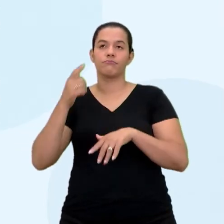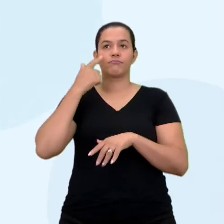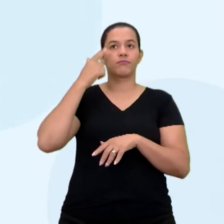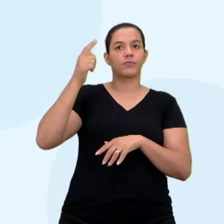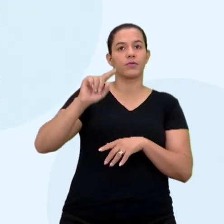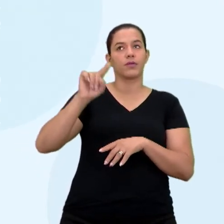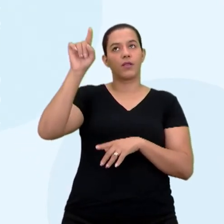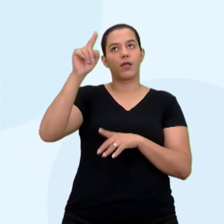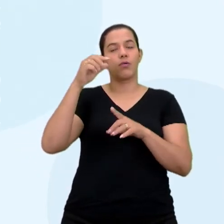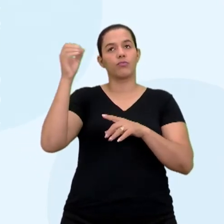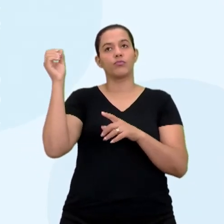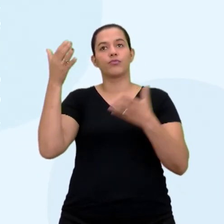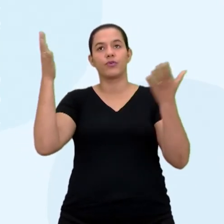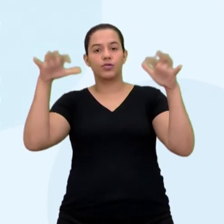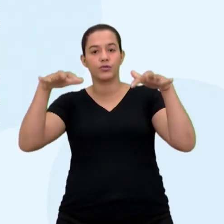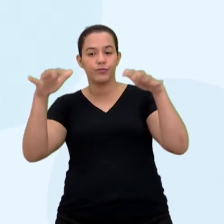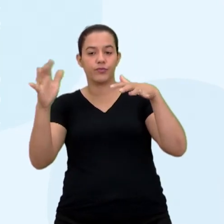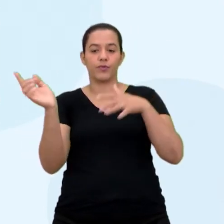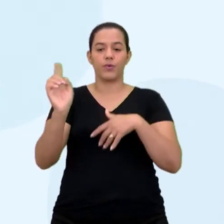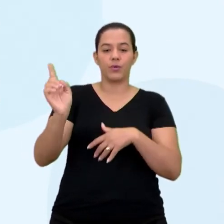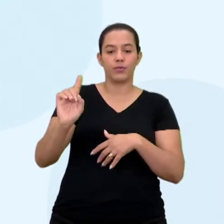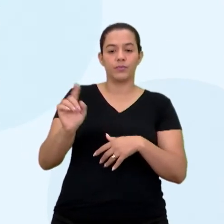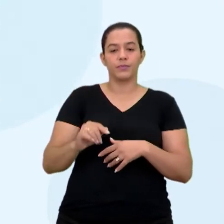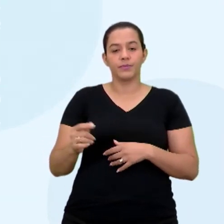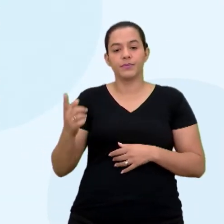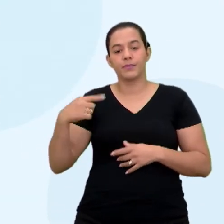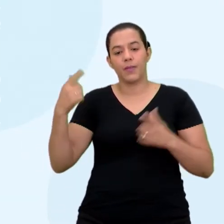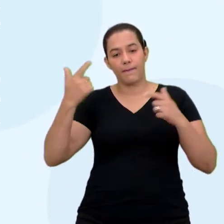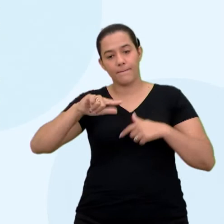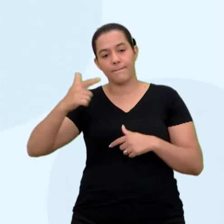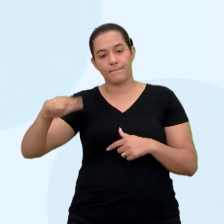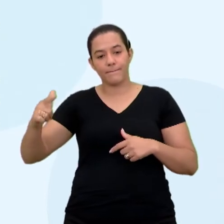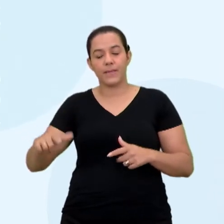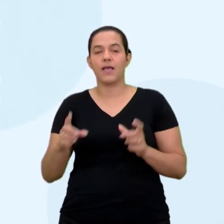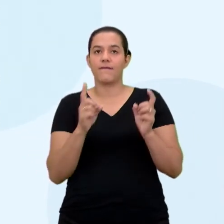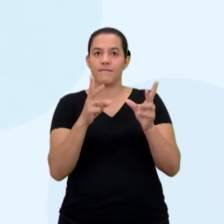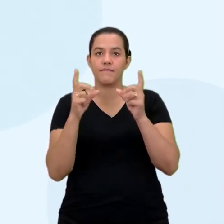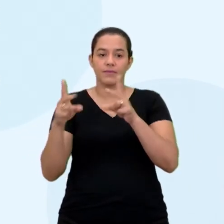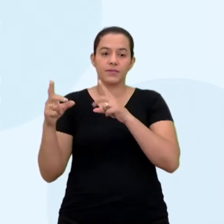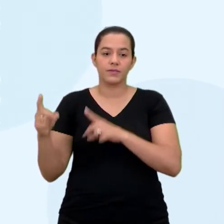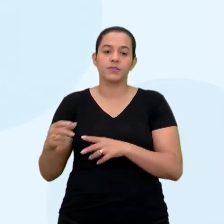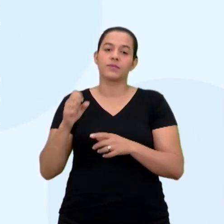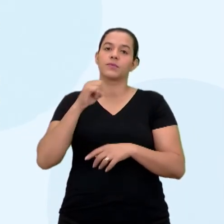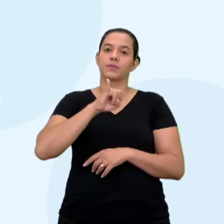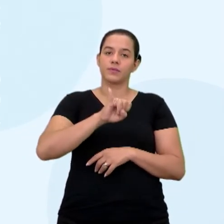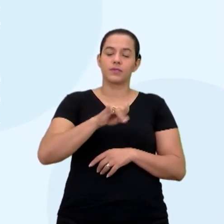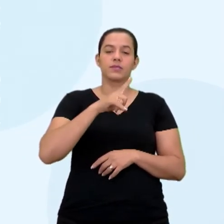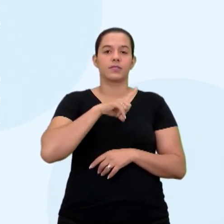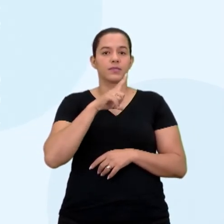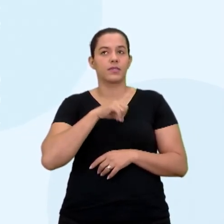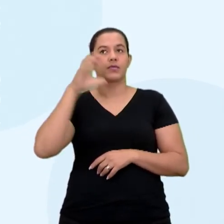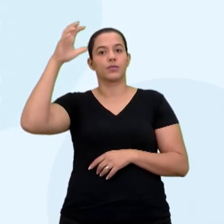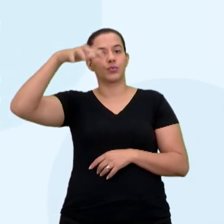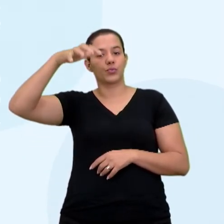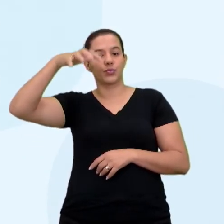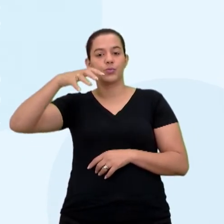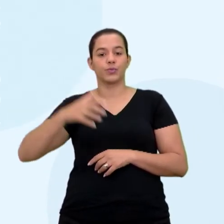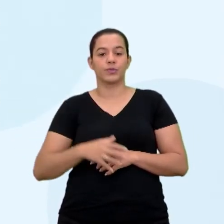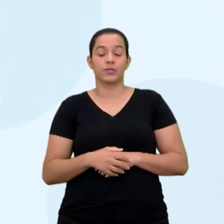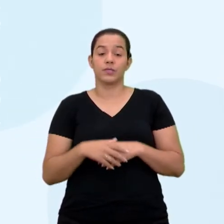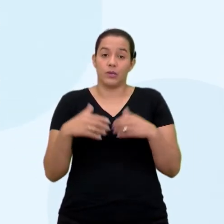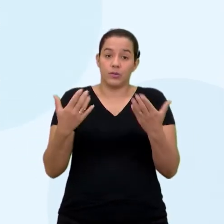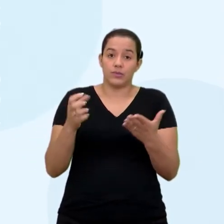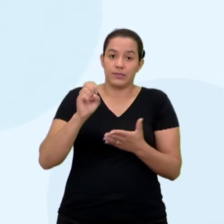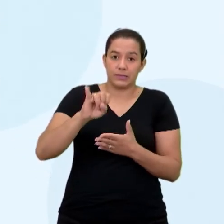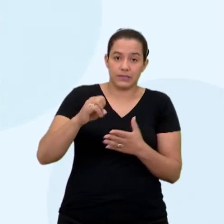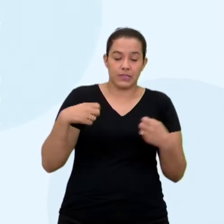Ah, professor, olha lá, teoricamente, mais capas de chuva são vendidas quando existe previsão de chuva. Então, se eu sou um cara que vendo